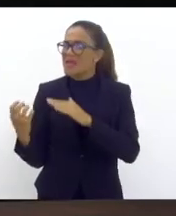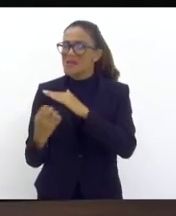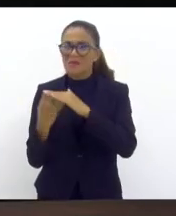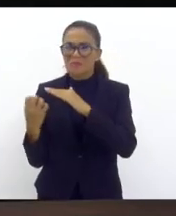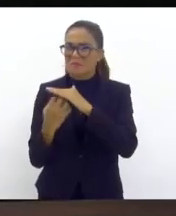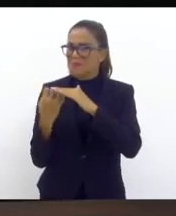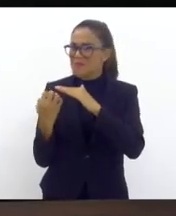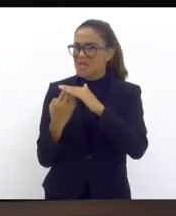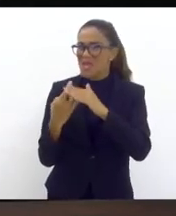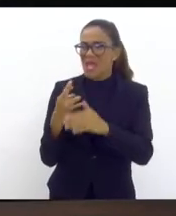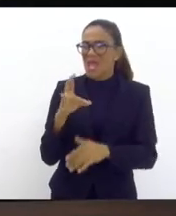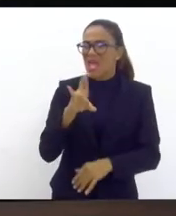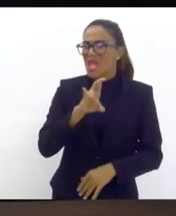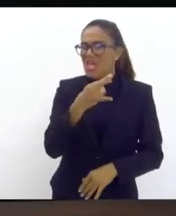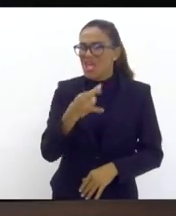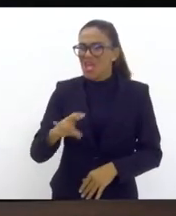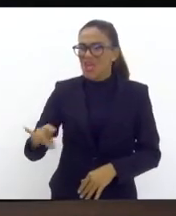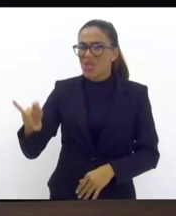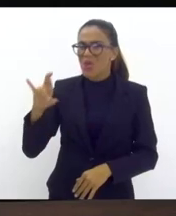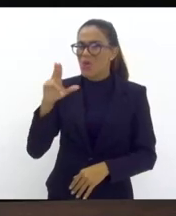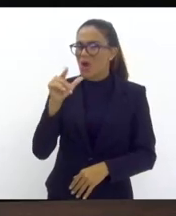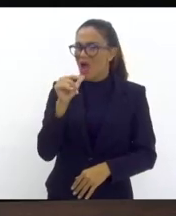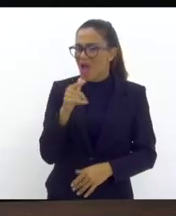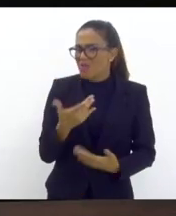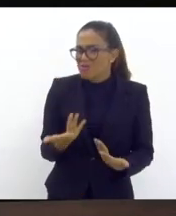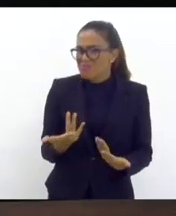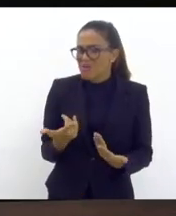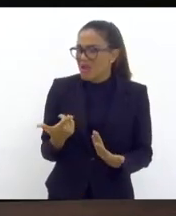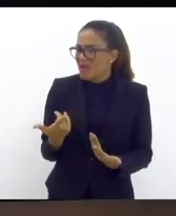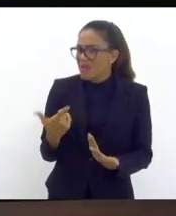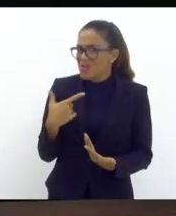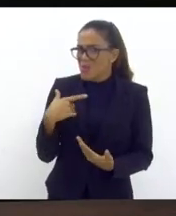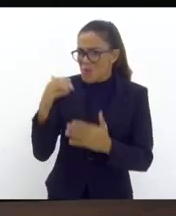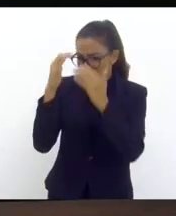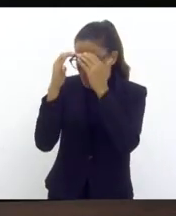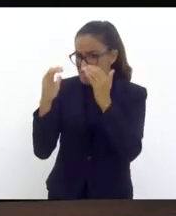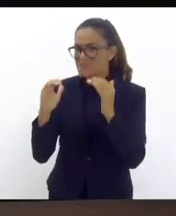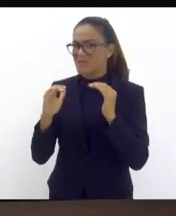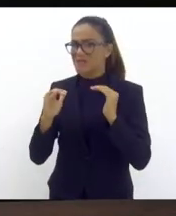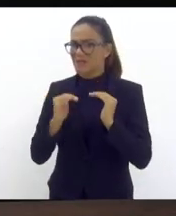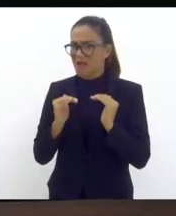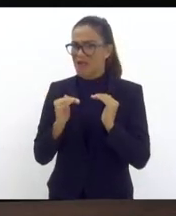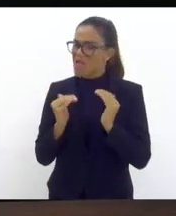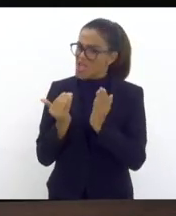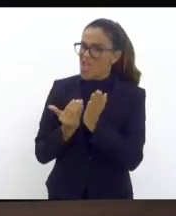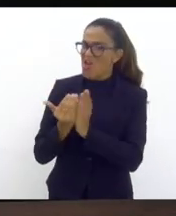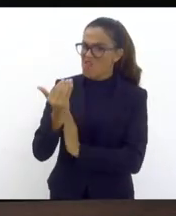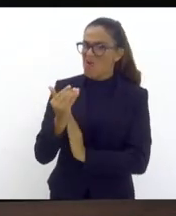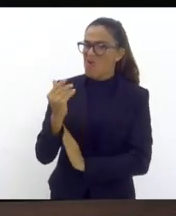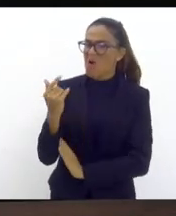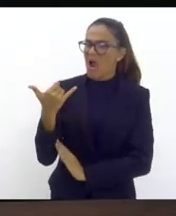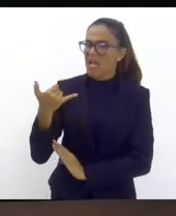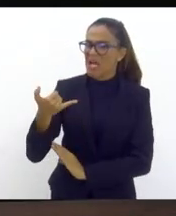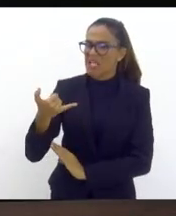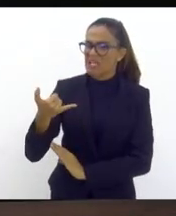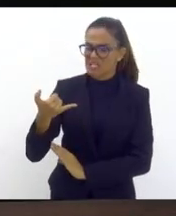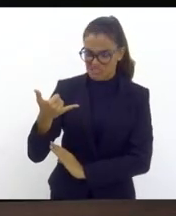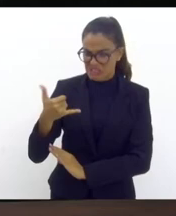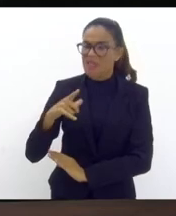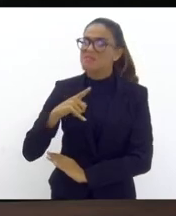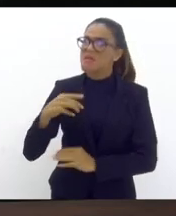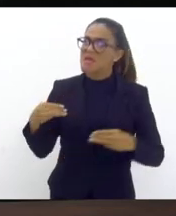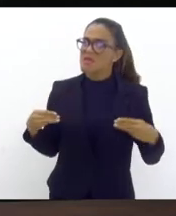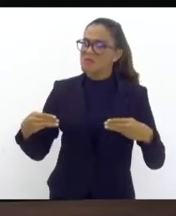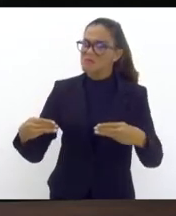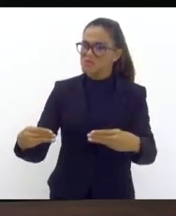não atender não dá voz o par tá e eu quero dizer que eu vou começar a fazer valer a minha caneta existe um